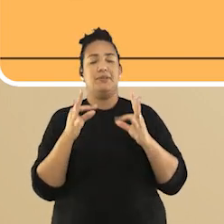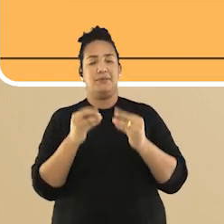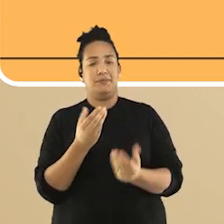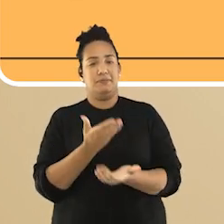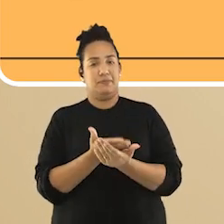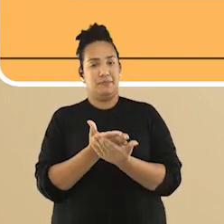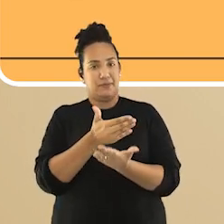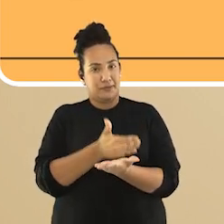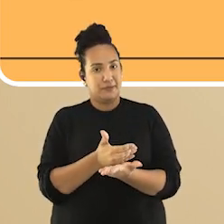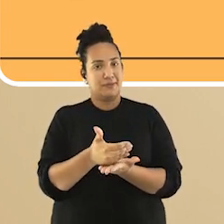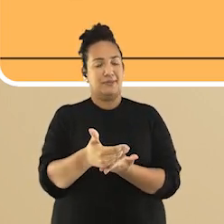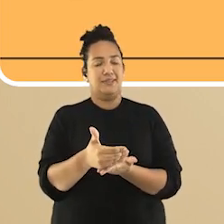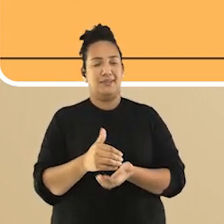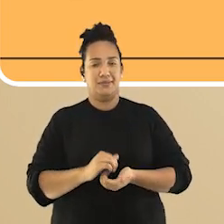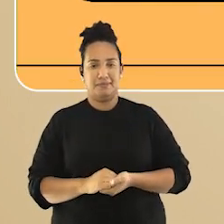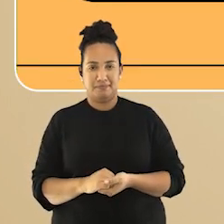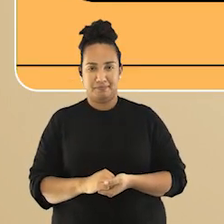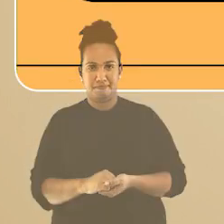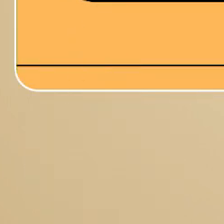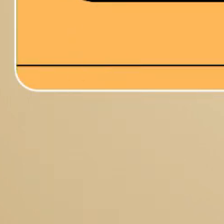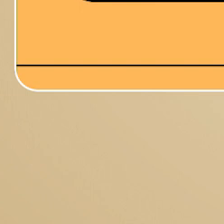possa continuar, tá bom? Vamos lá!